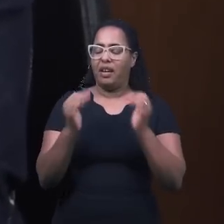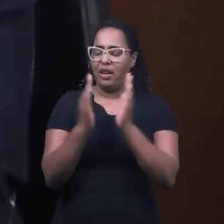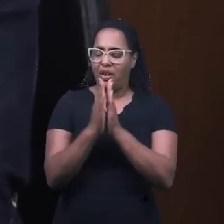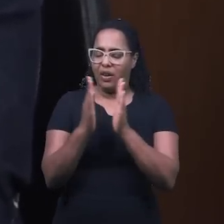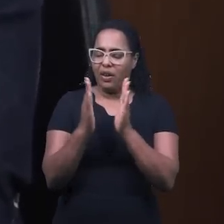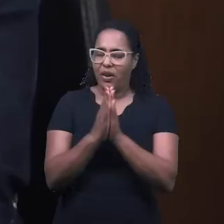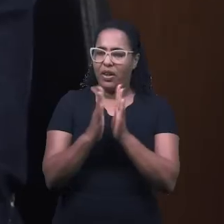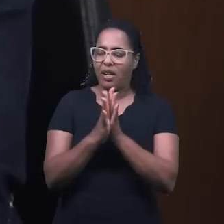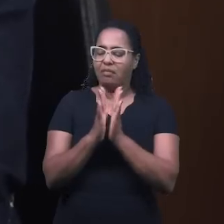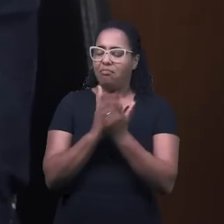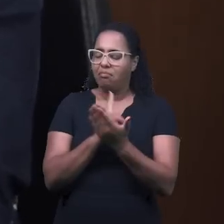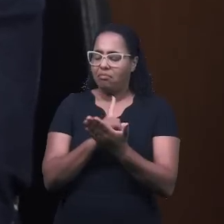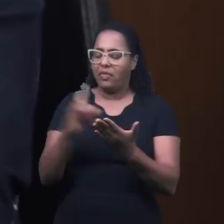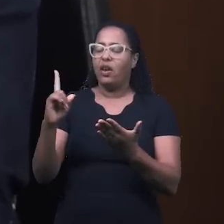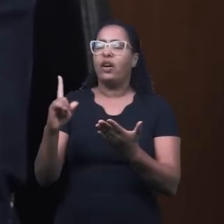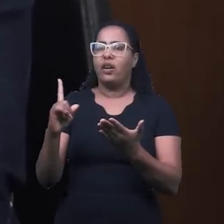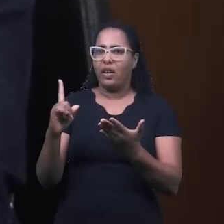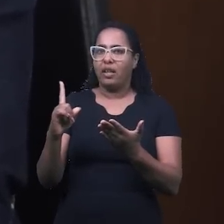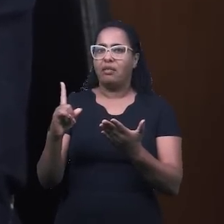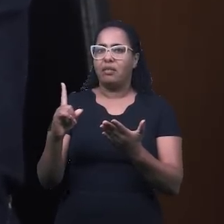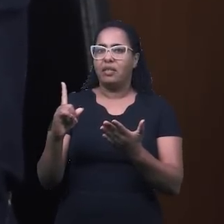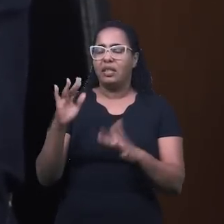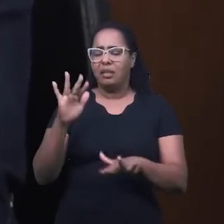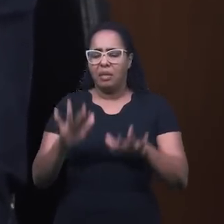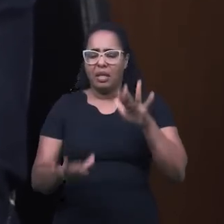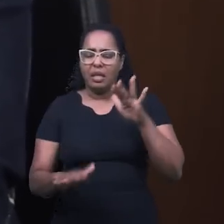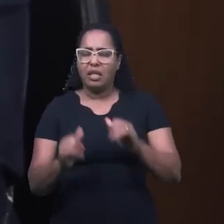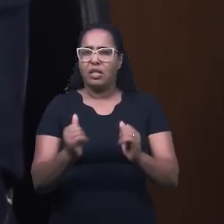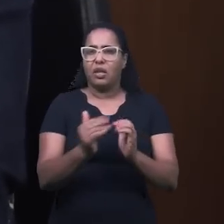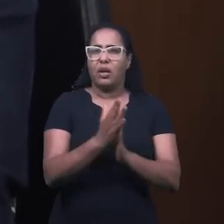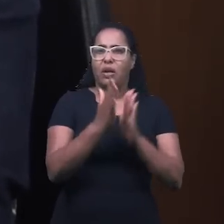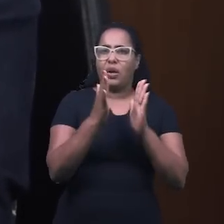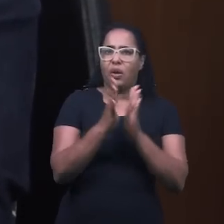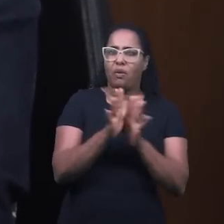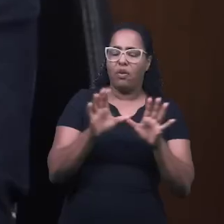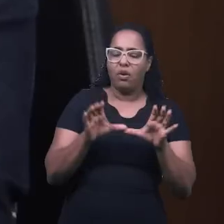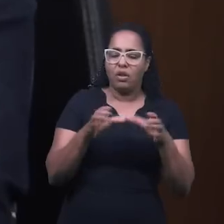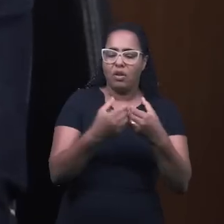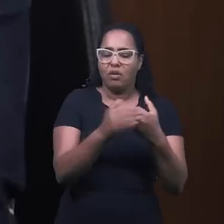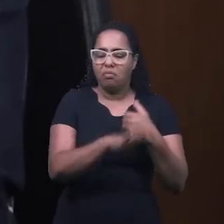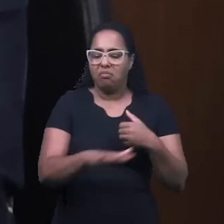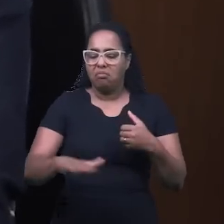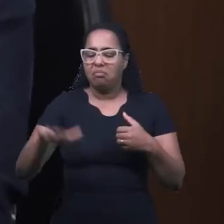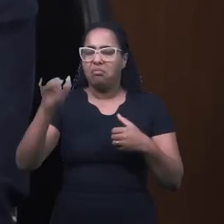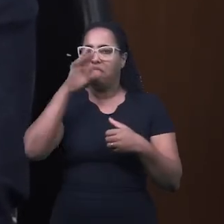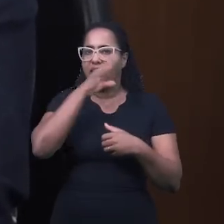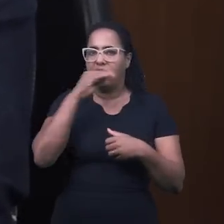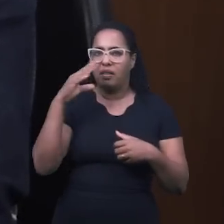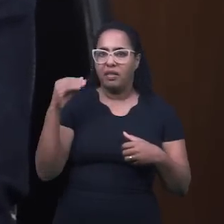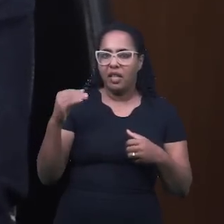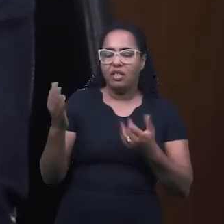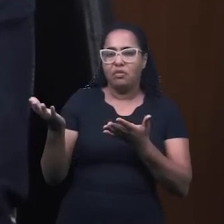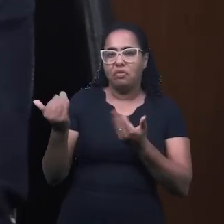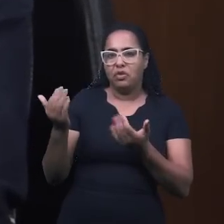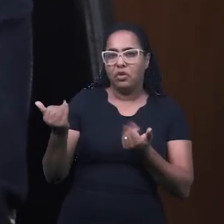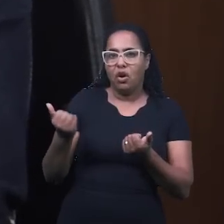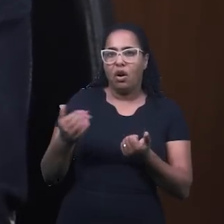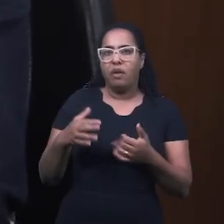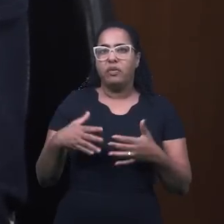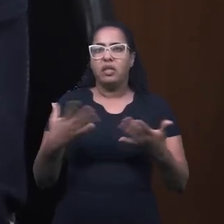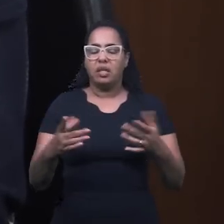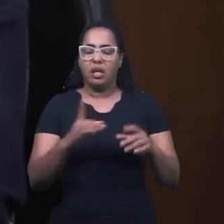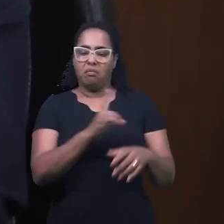se dedicando, é orando, buscando a palavra, independente se é o louvor, se é as classes, se